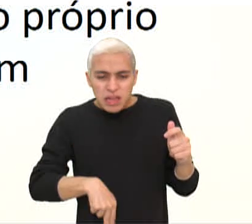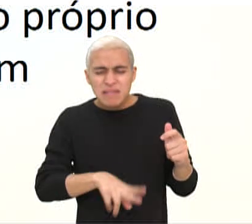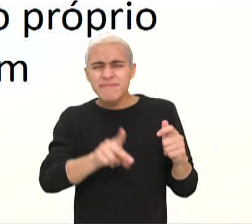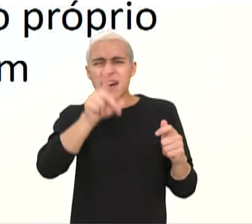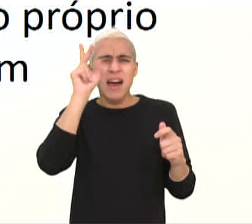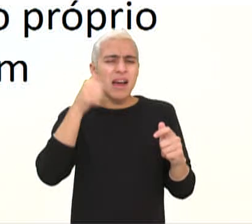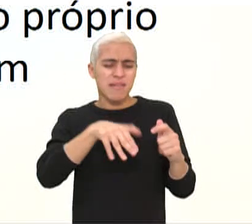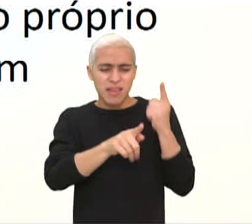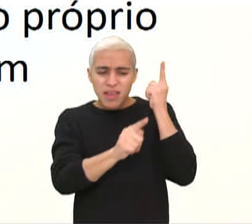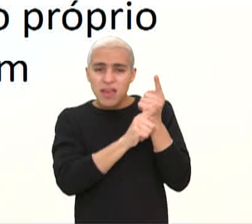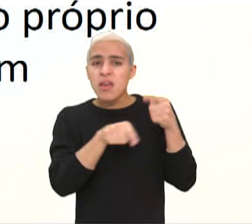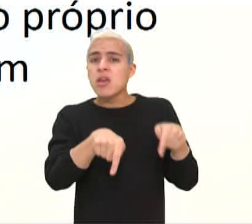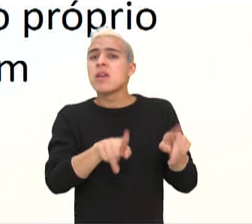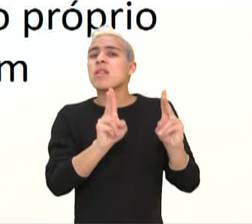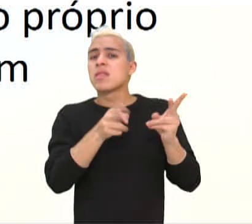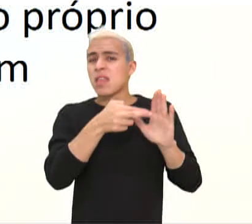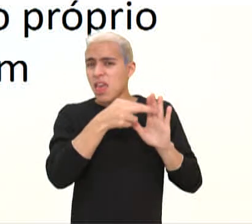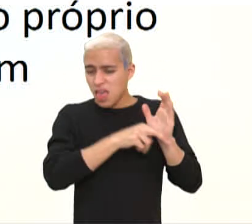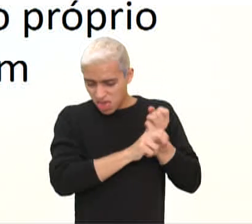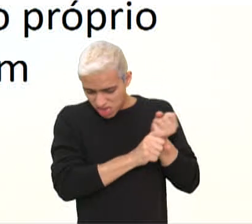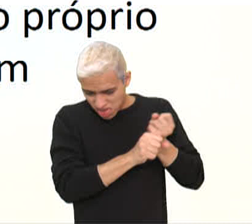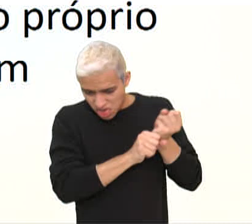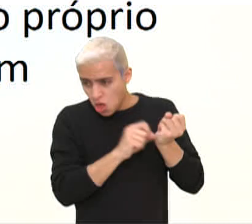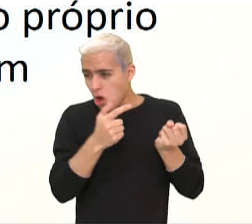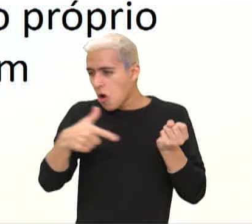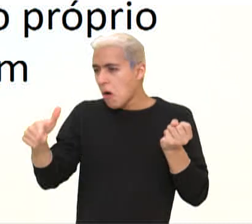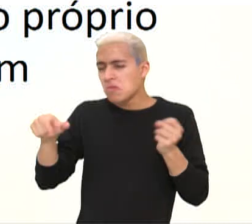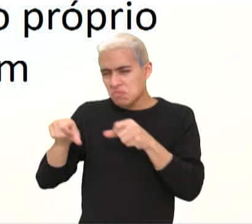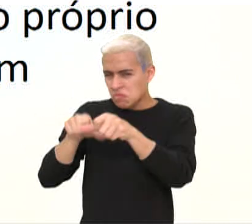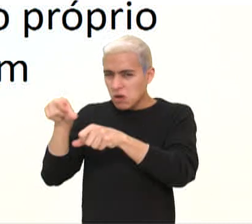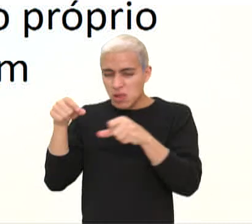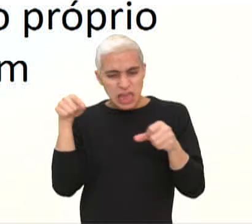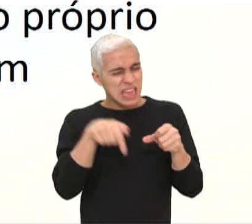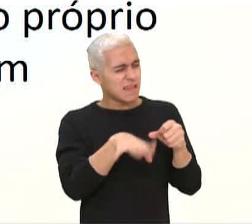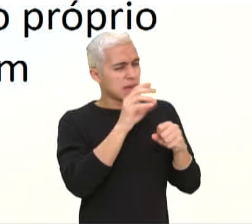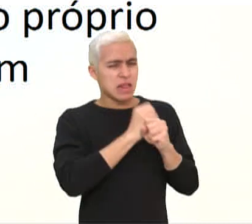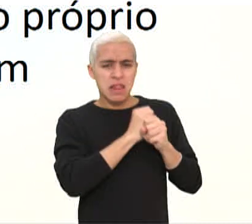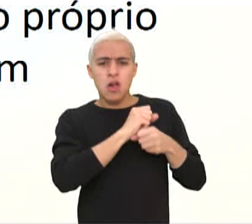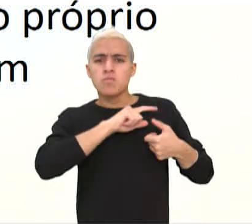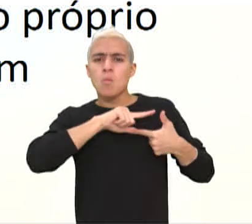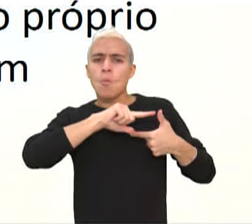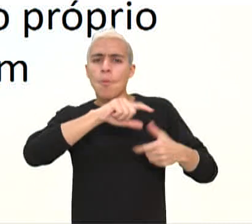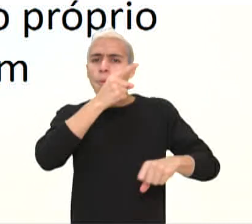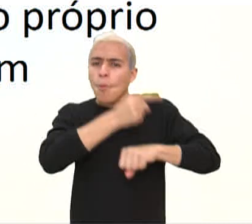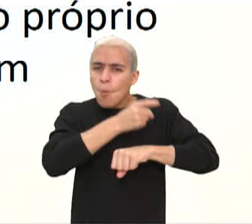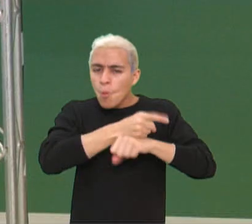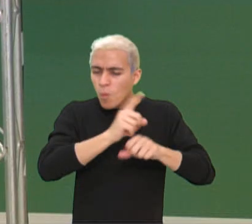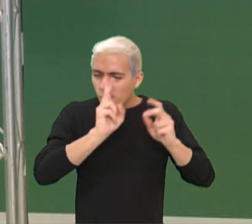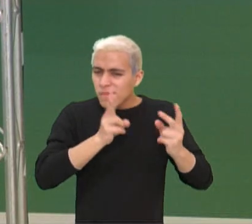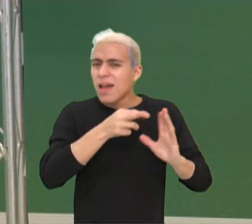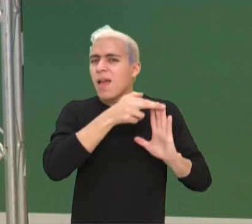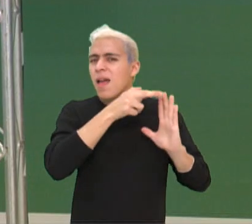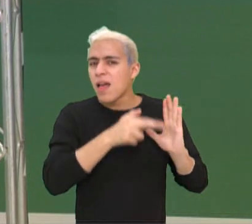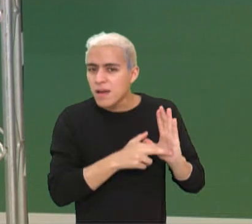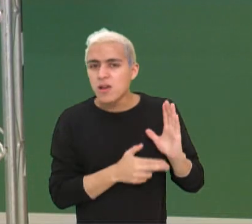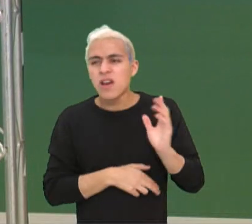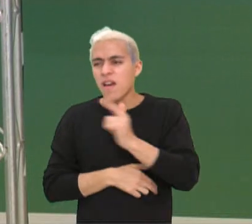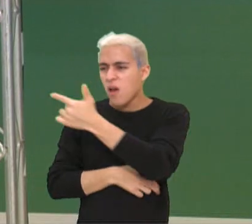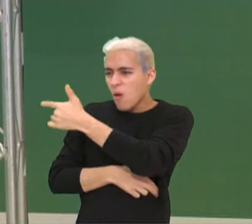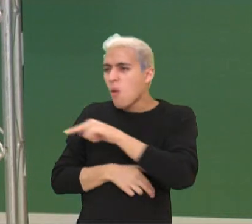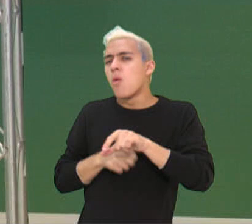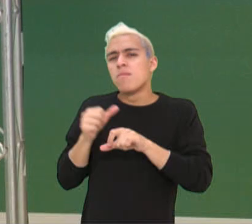encontrado e manteve suas regras por mais tempos que qualquer outro jogo de tabuleiro existente. Então, vários jogos tiveram